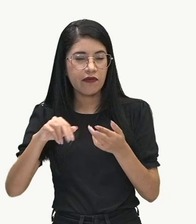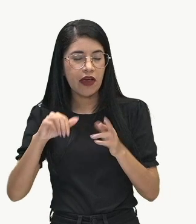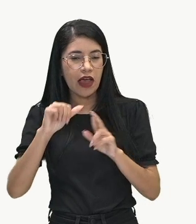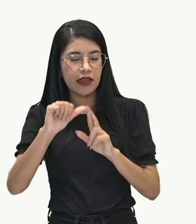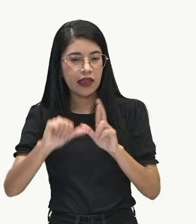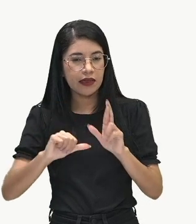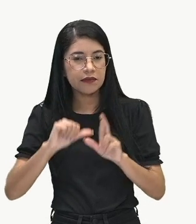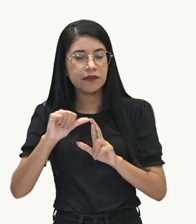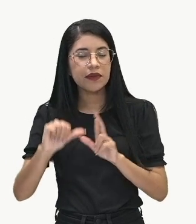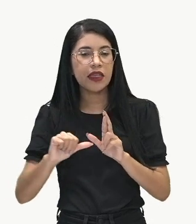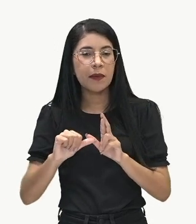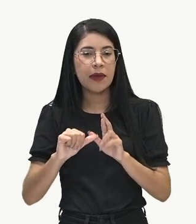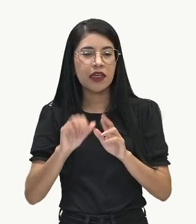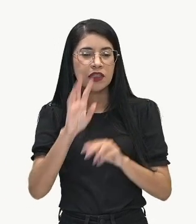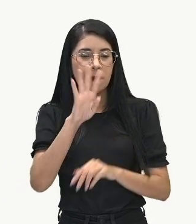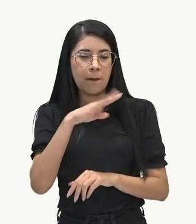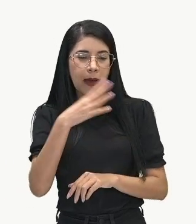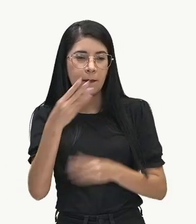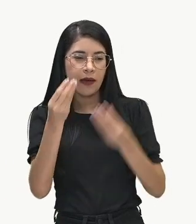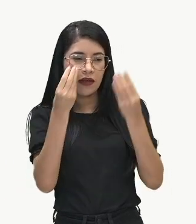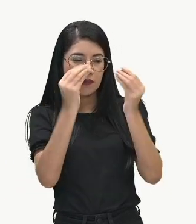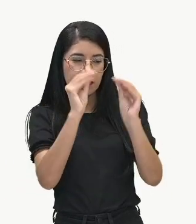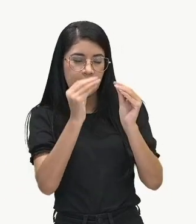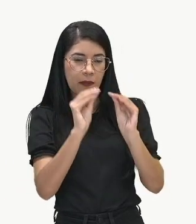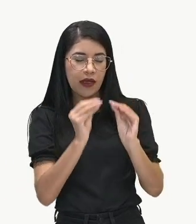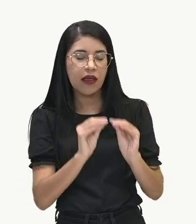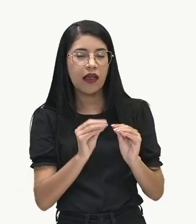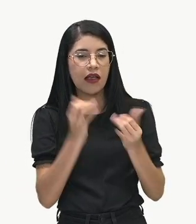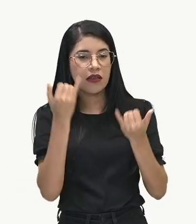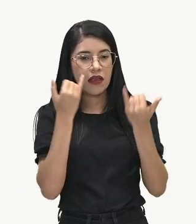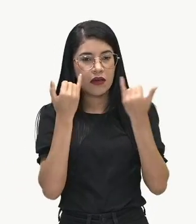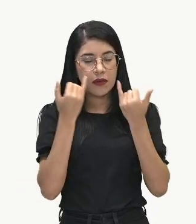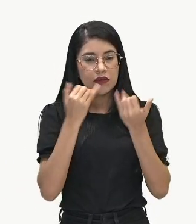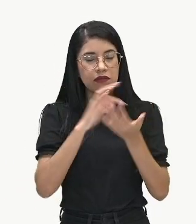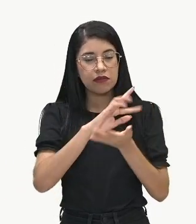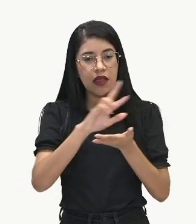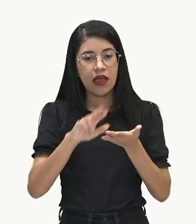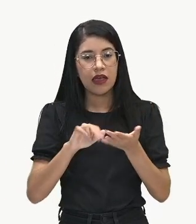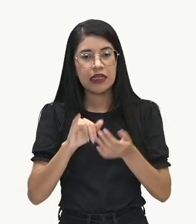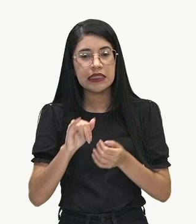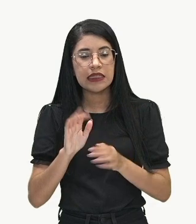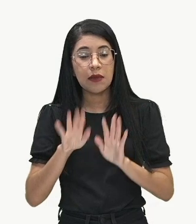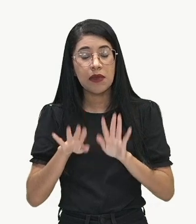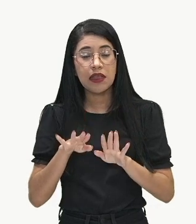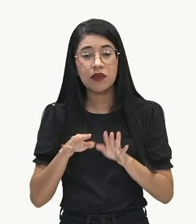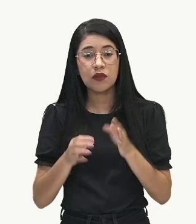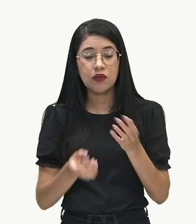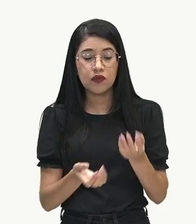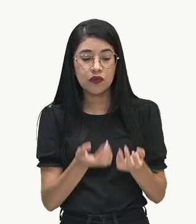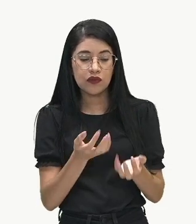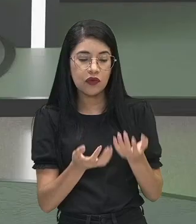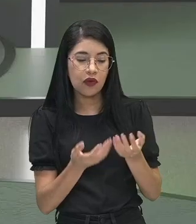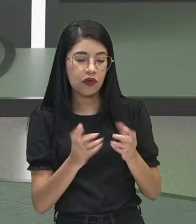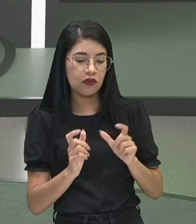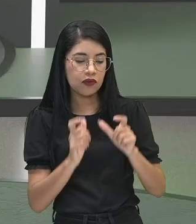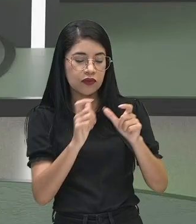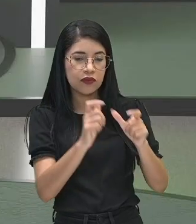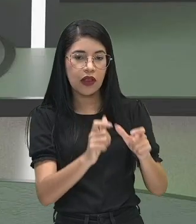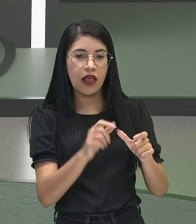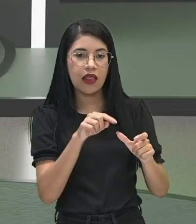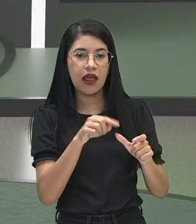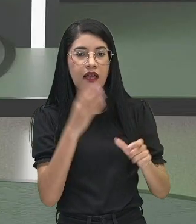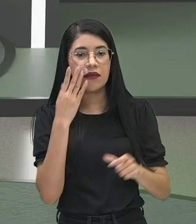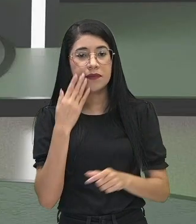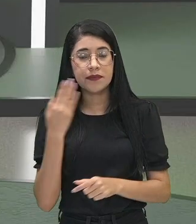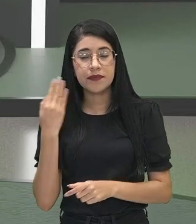gente tabelasse isso aí também. Porque dependendo do que eu bote no fogo, vai ter um calor liberado. Então olhem a